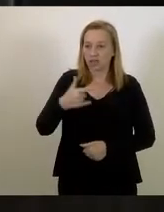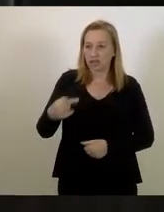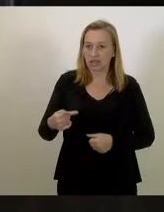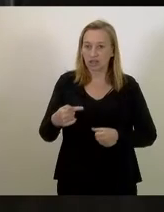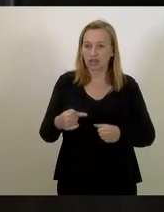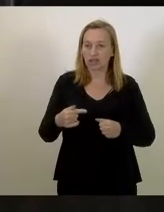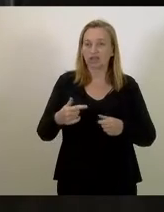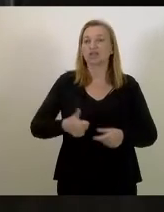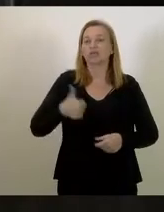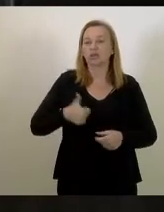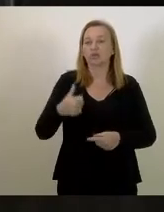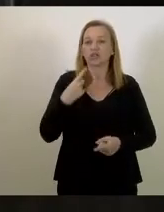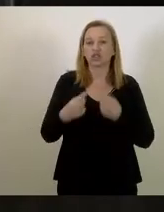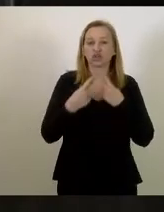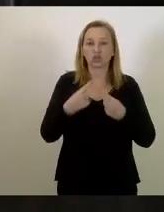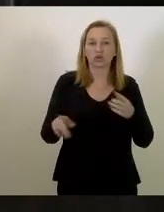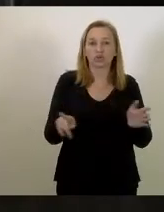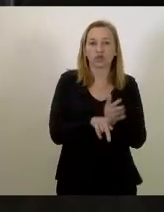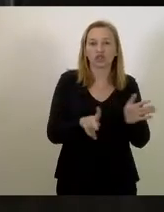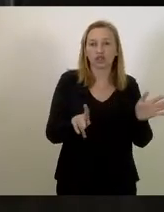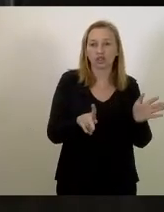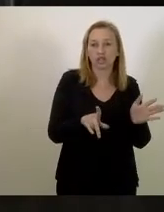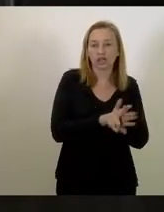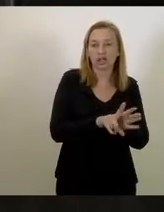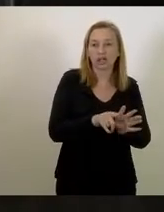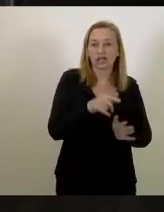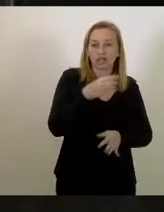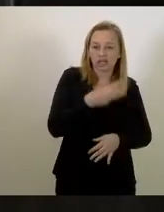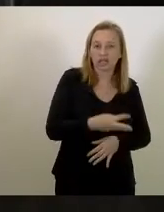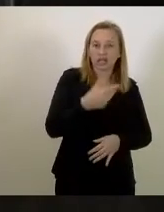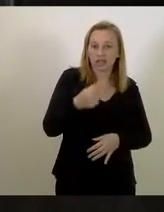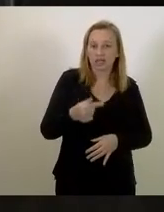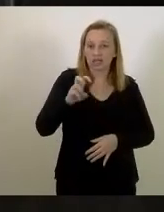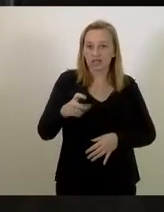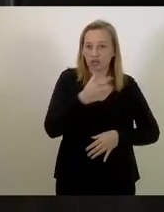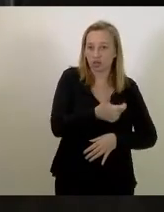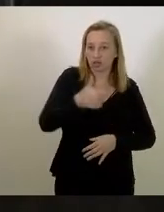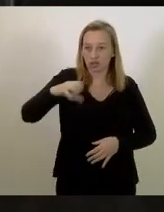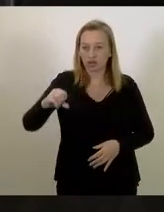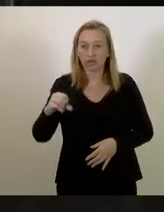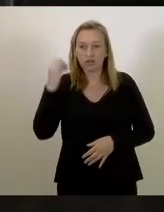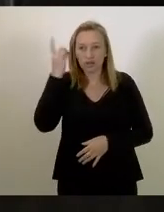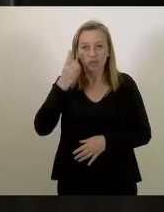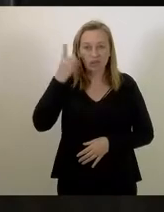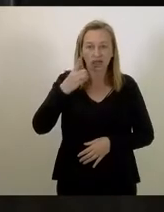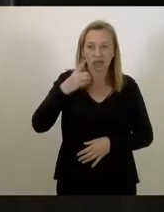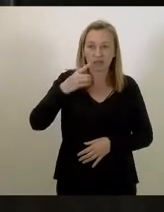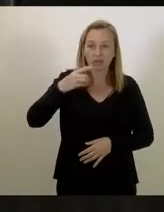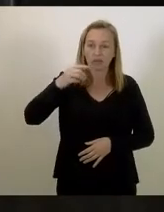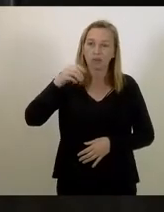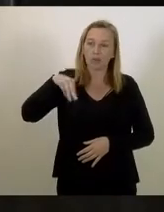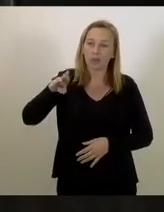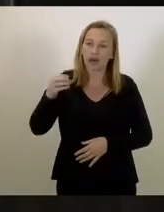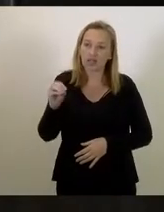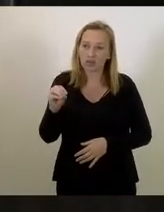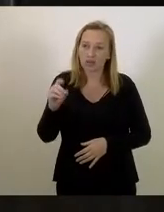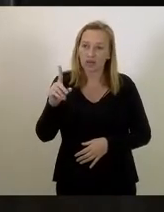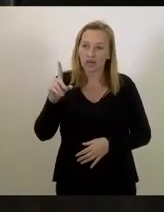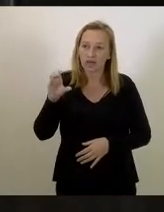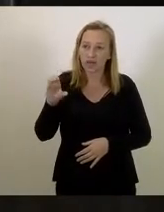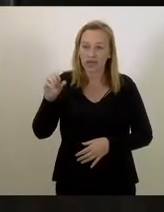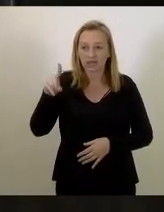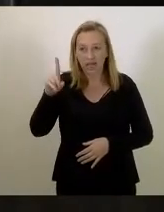tramitação ordinária e primeira discussão projeto de lei número 375 2019 de autoria do deputado Márcio Canella que dispõe sobre